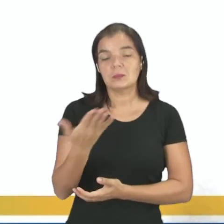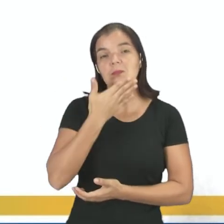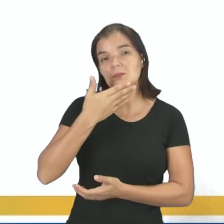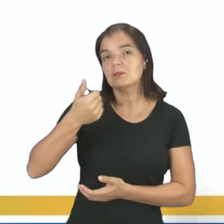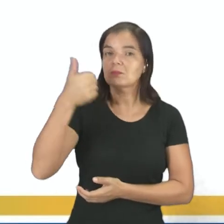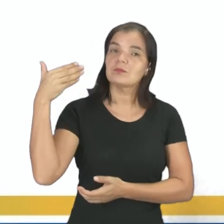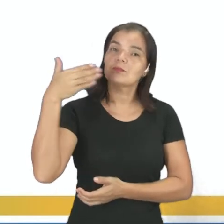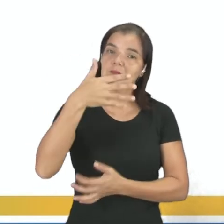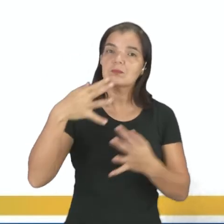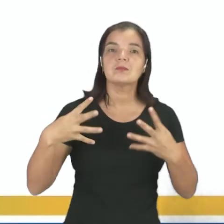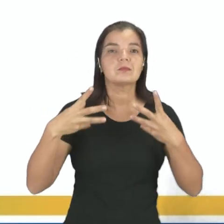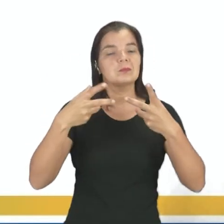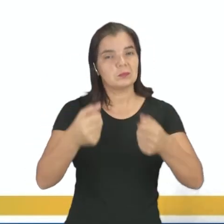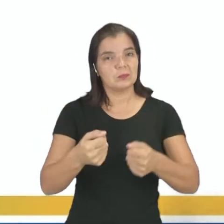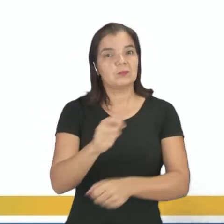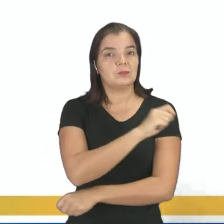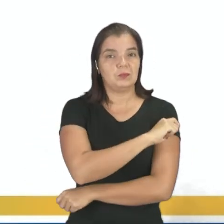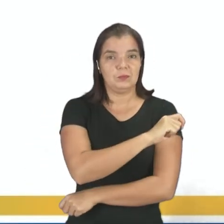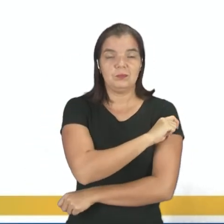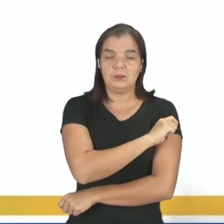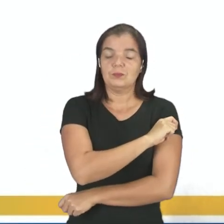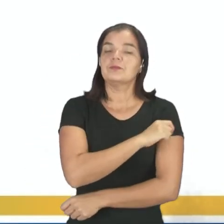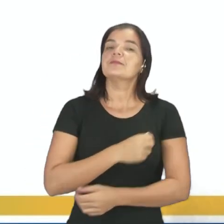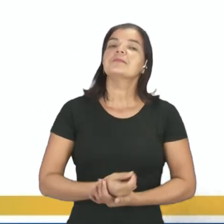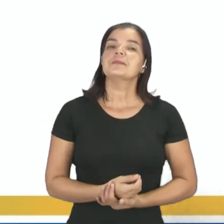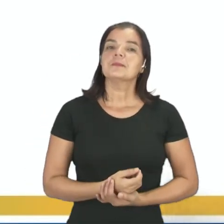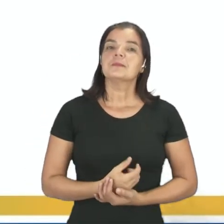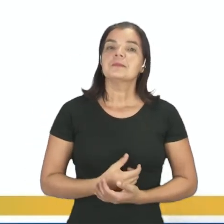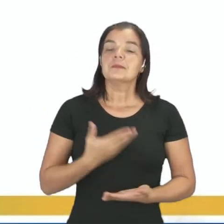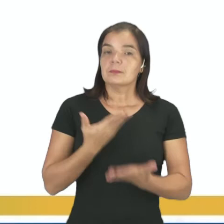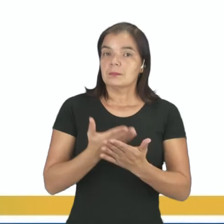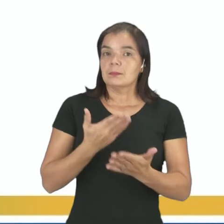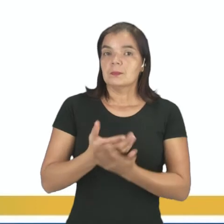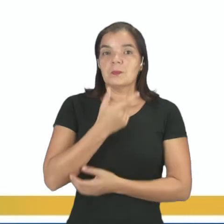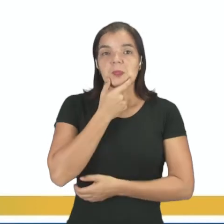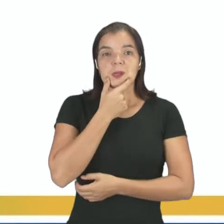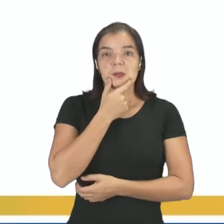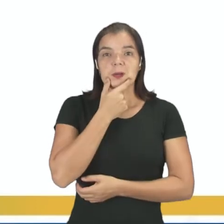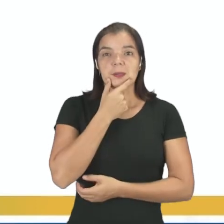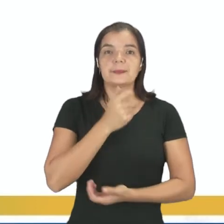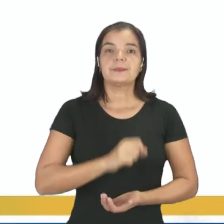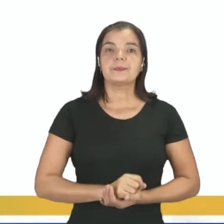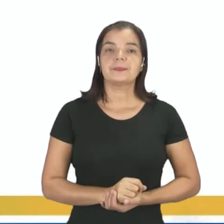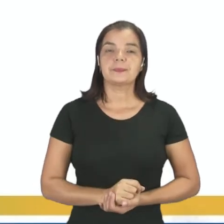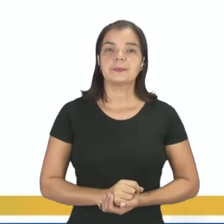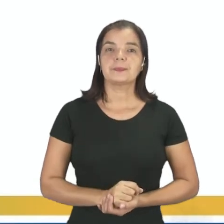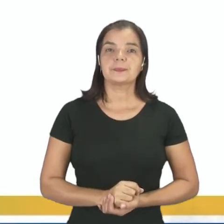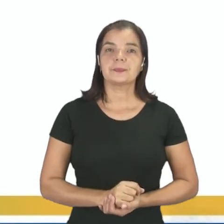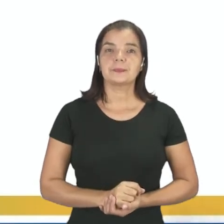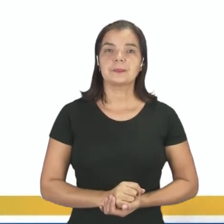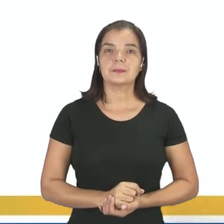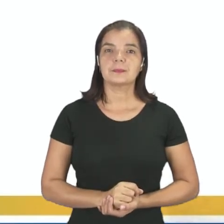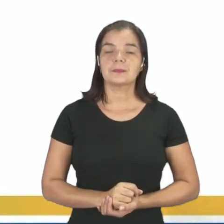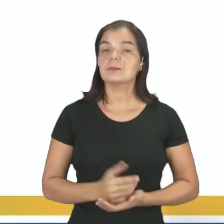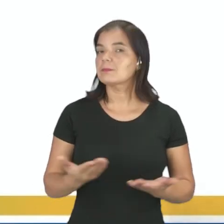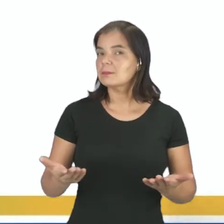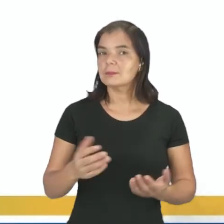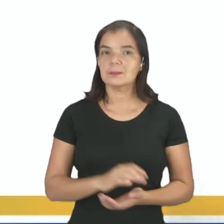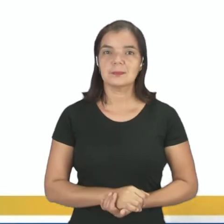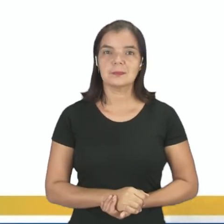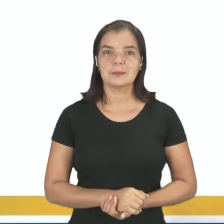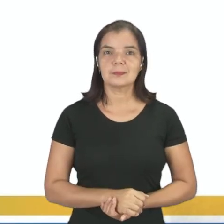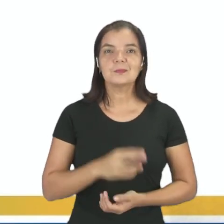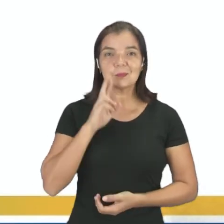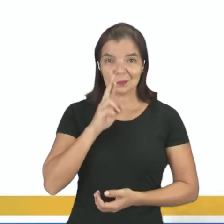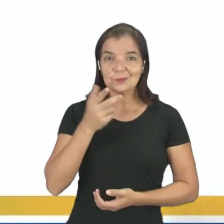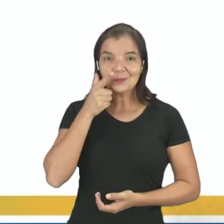essa frequência absoluta dos alunos que estudam a disciplina de inglês. E aí, chegou